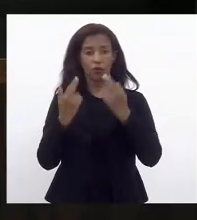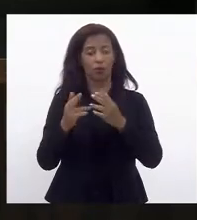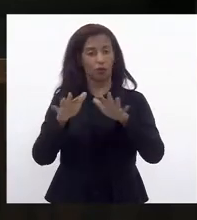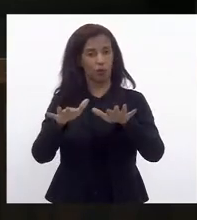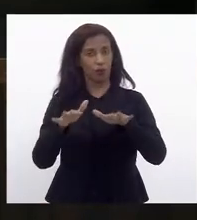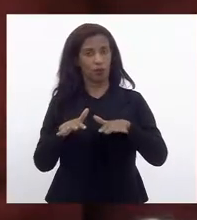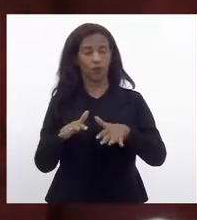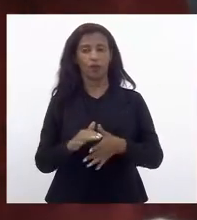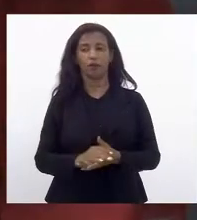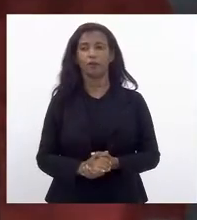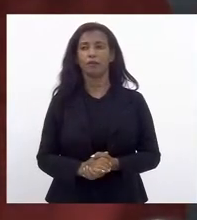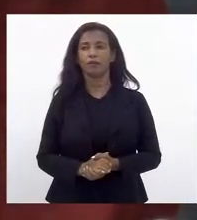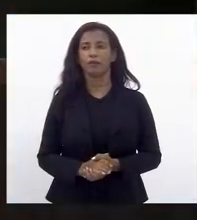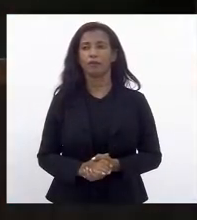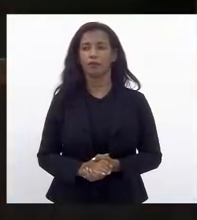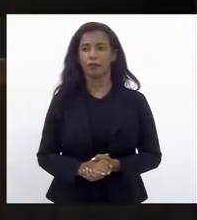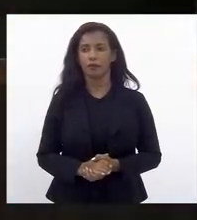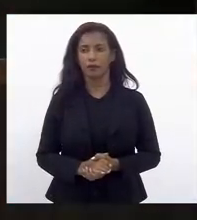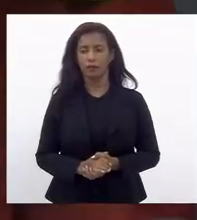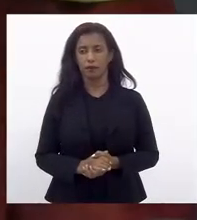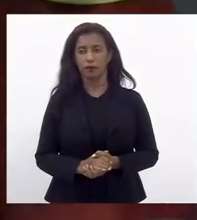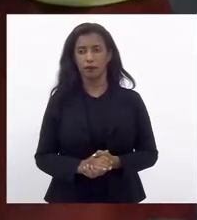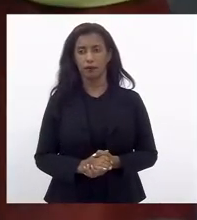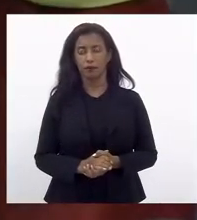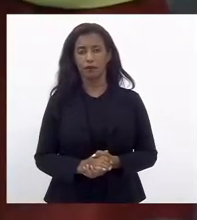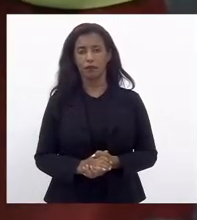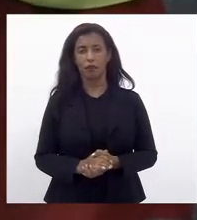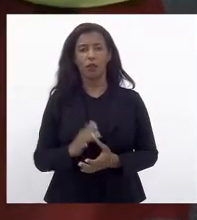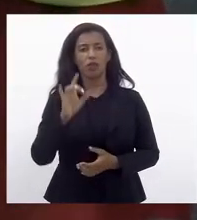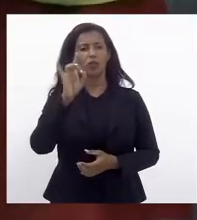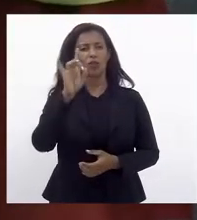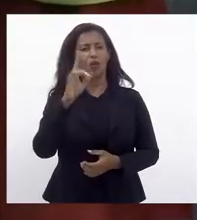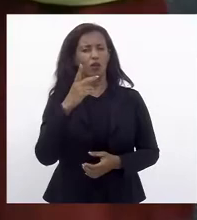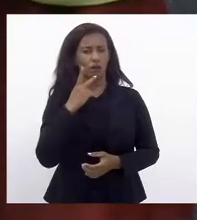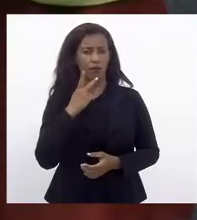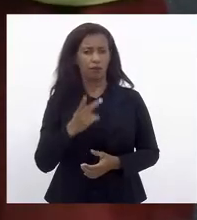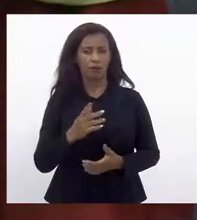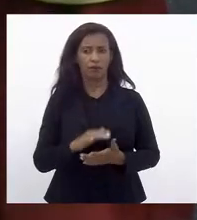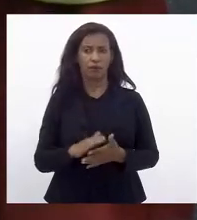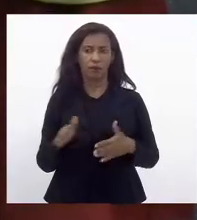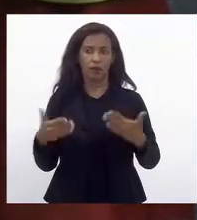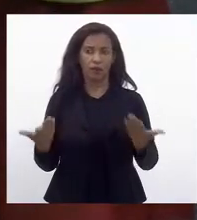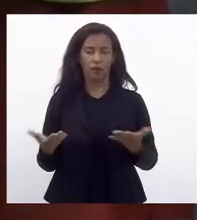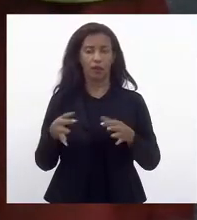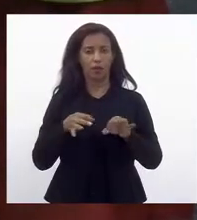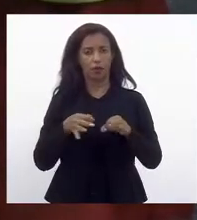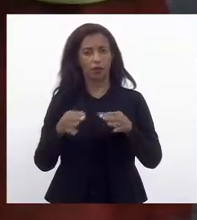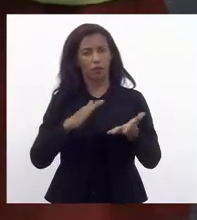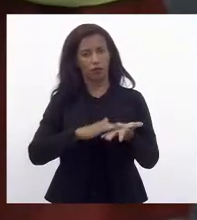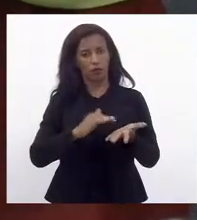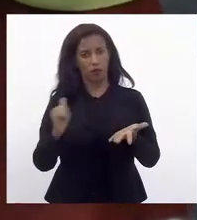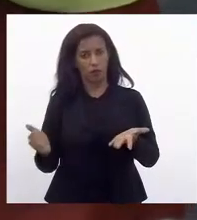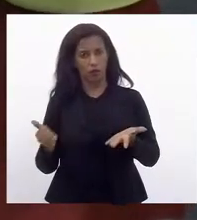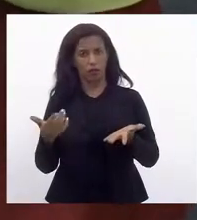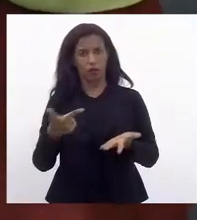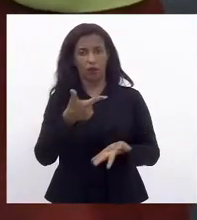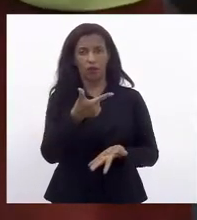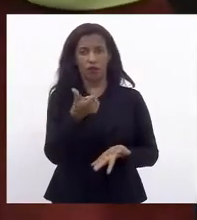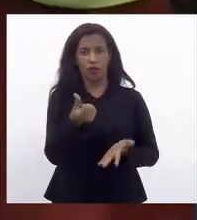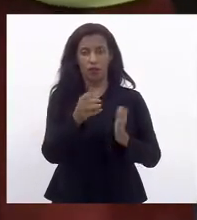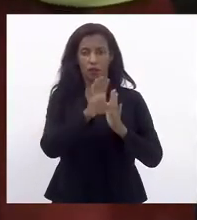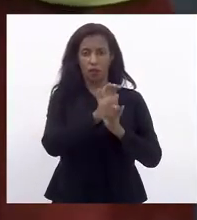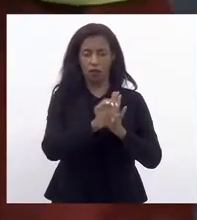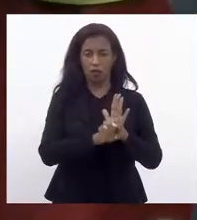pública. Sim, deputada. Eu só queria fazer uma ponderação. É óbvio que o projeto vai sair de pauta, são